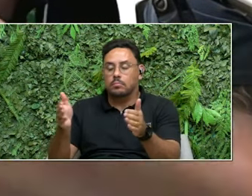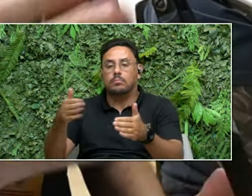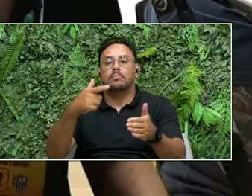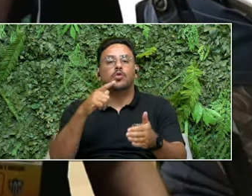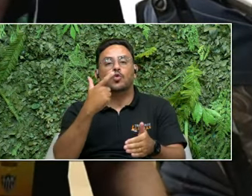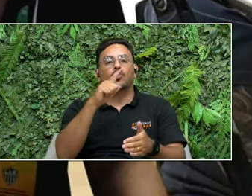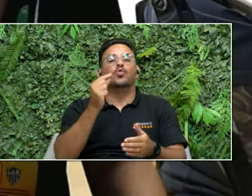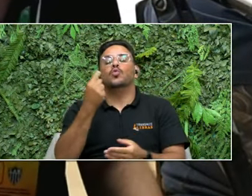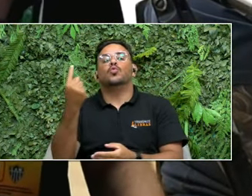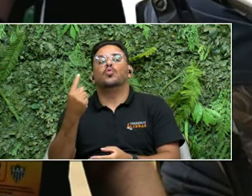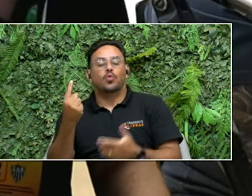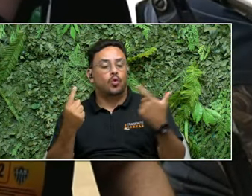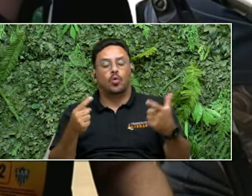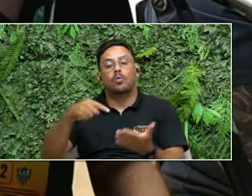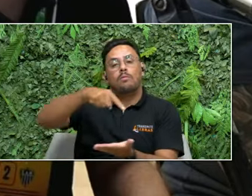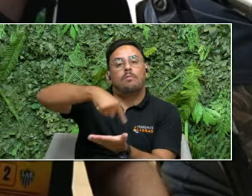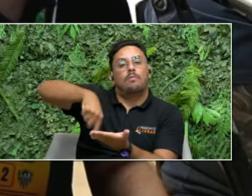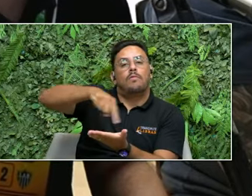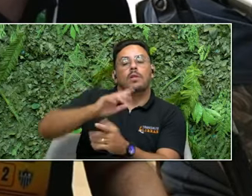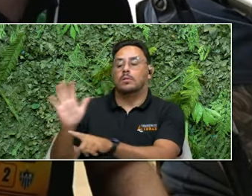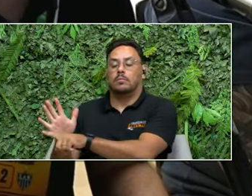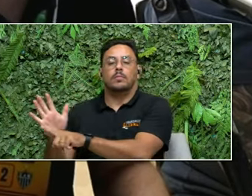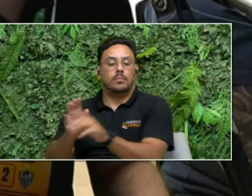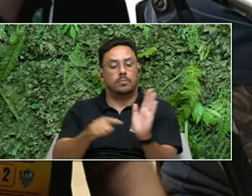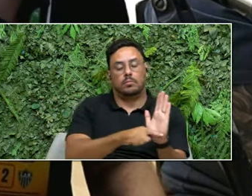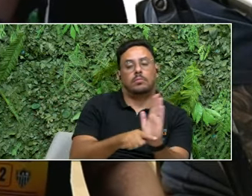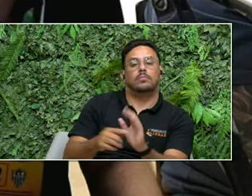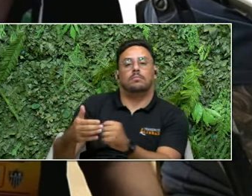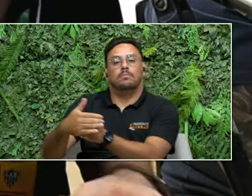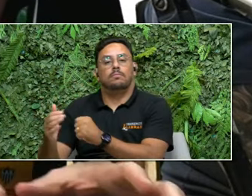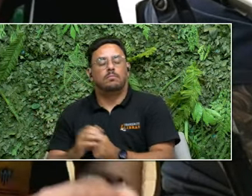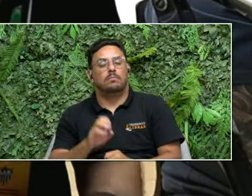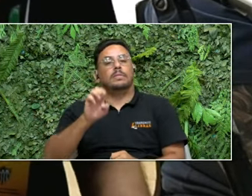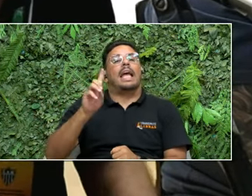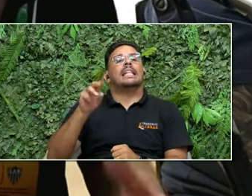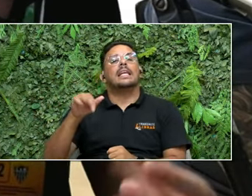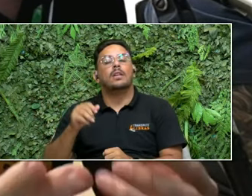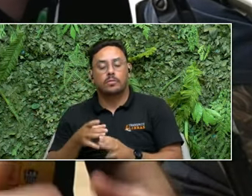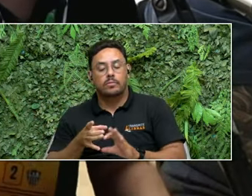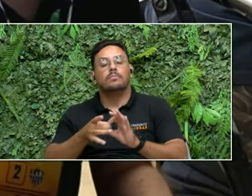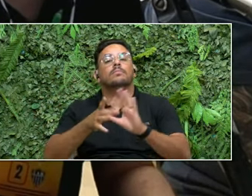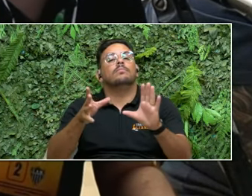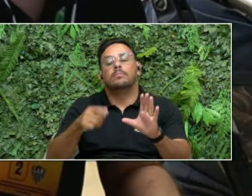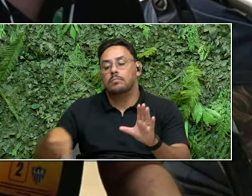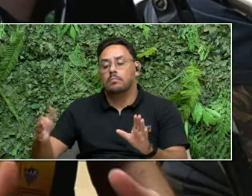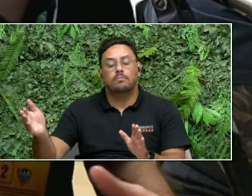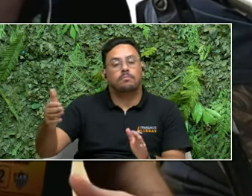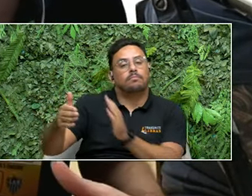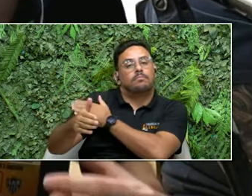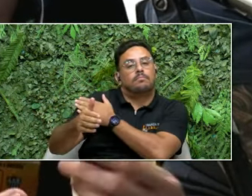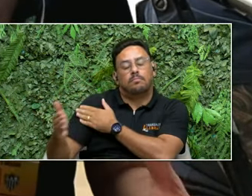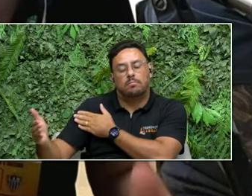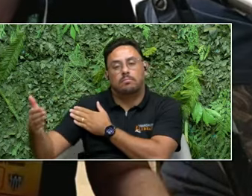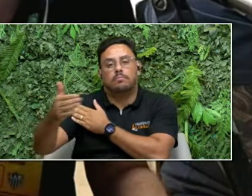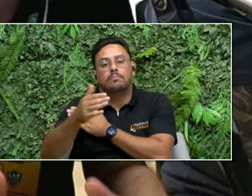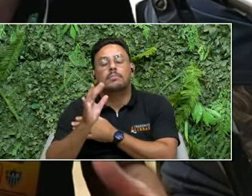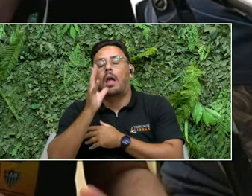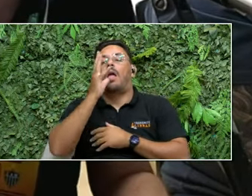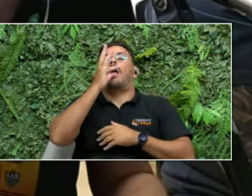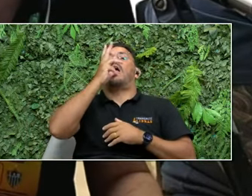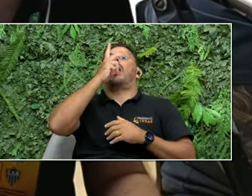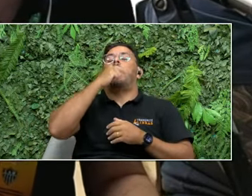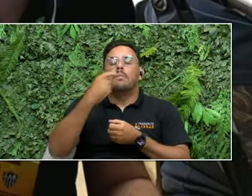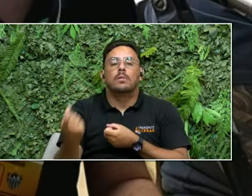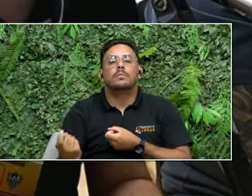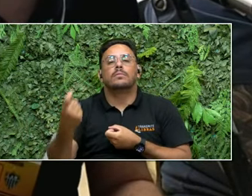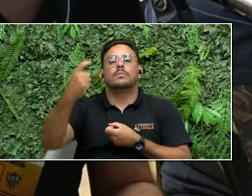um outro volante para ajudar nessa marcação o Edenilson entrou entrou mais solto mais pela direita e a demora pra recomposição